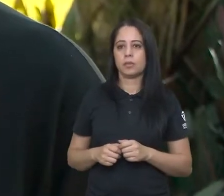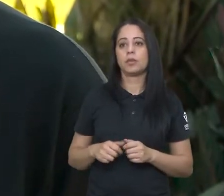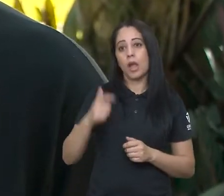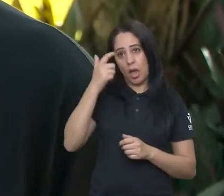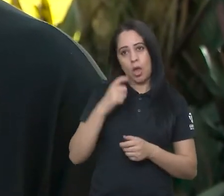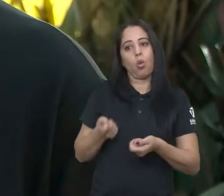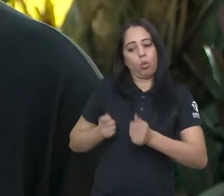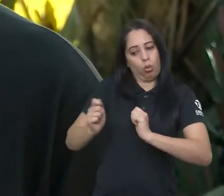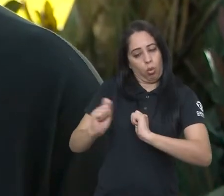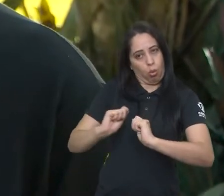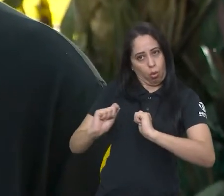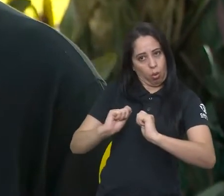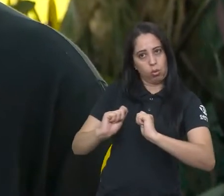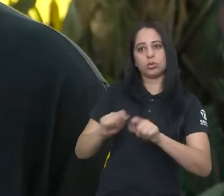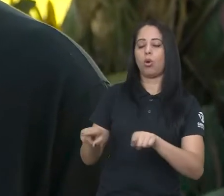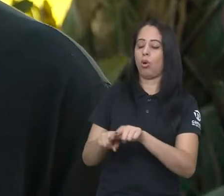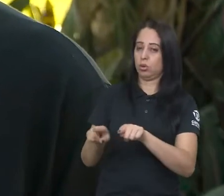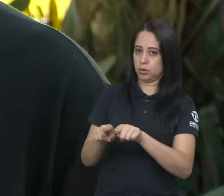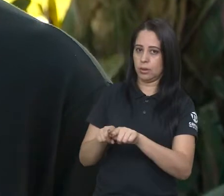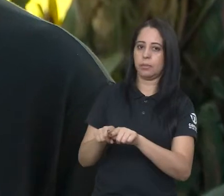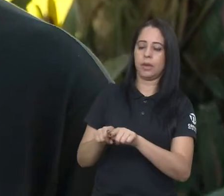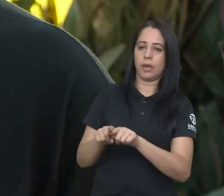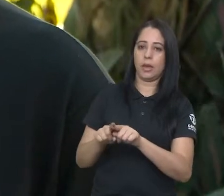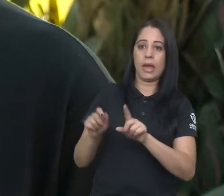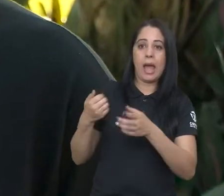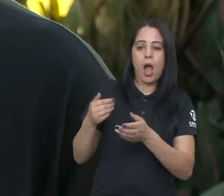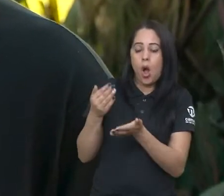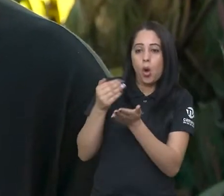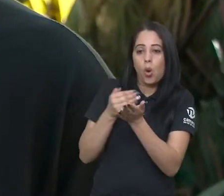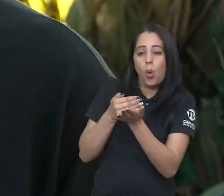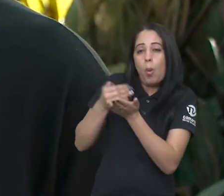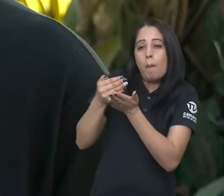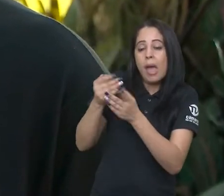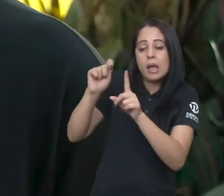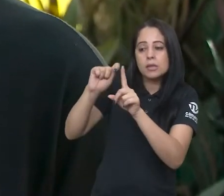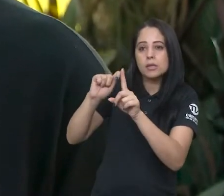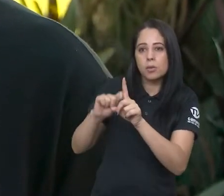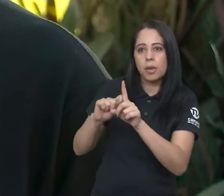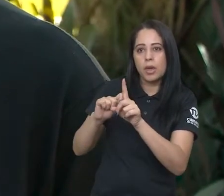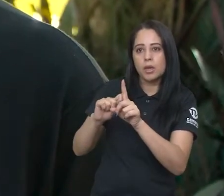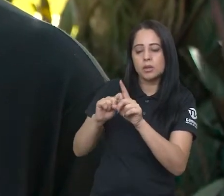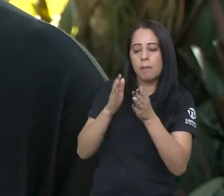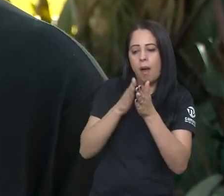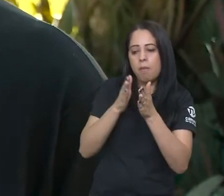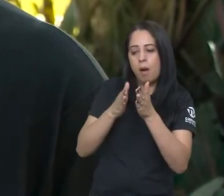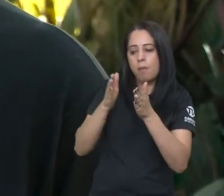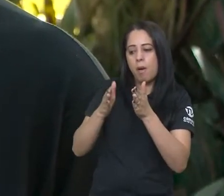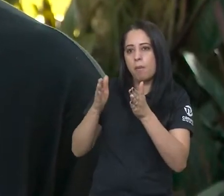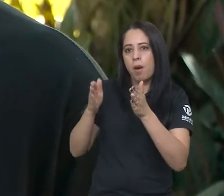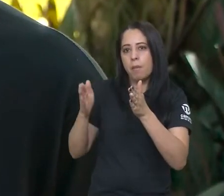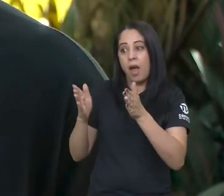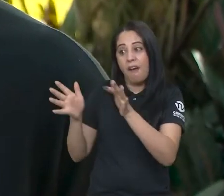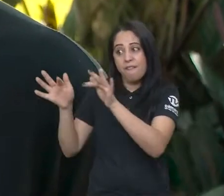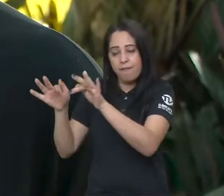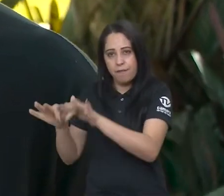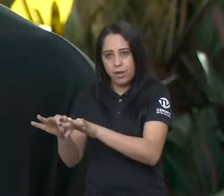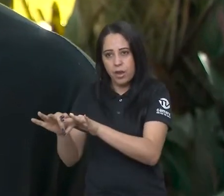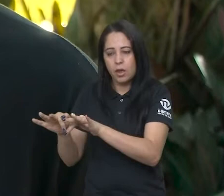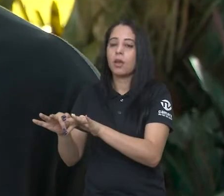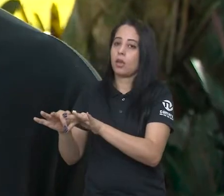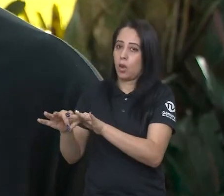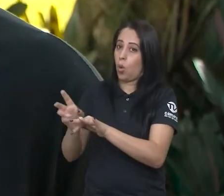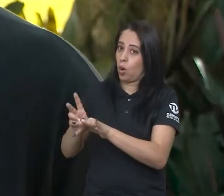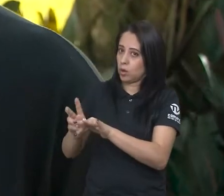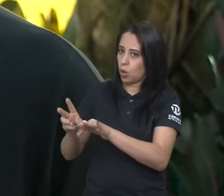Eu tenho os meus controles, né? Já vou tendo os meus controles desde o início do mês, para que quando chegar o final do mês eu estou hábito